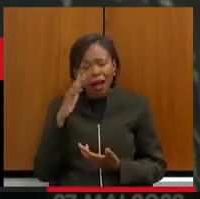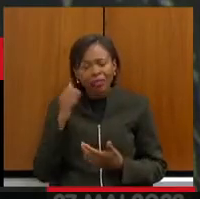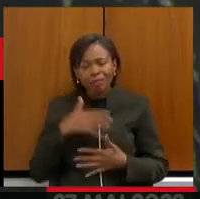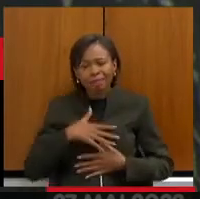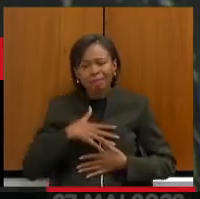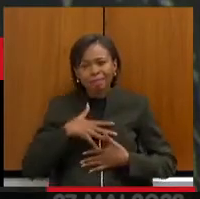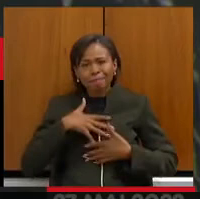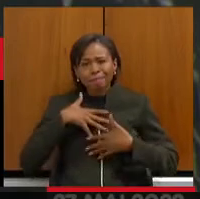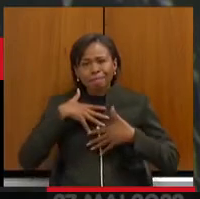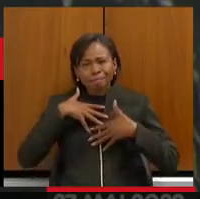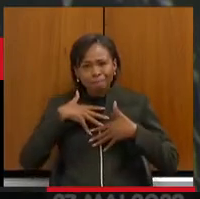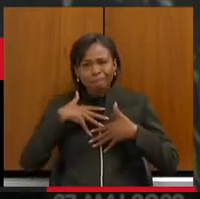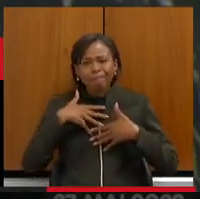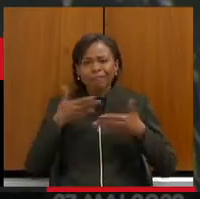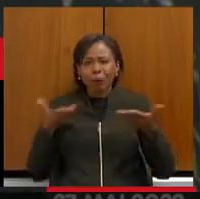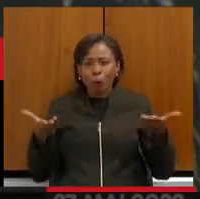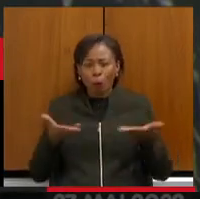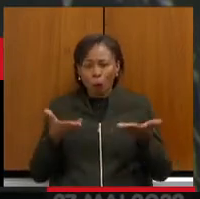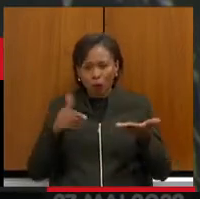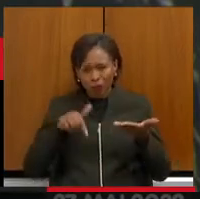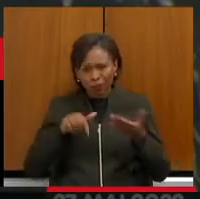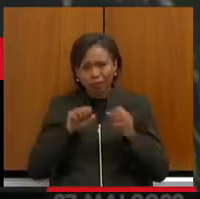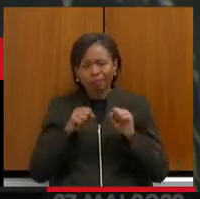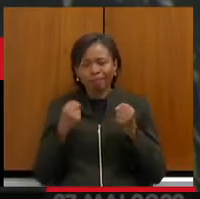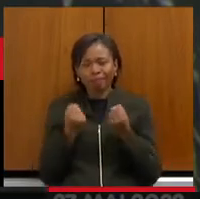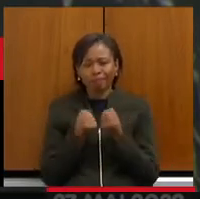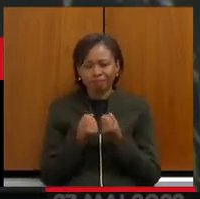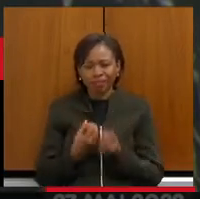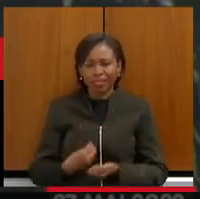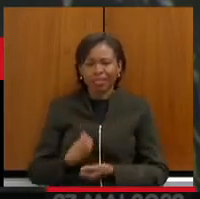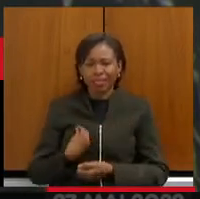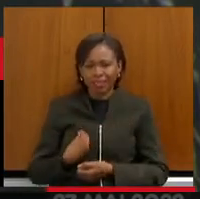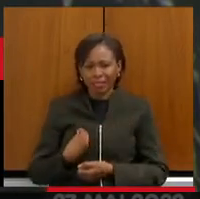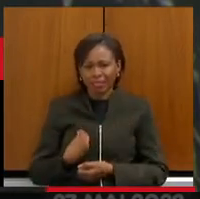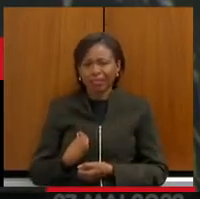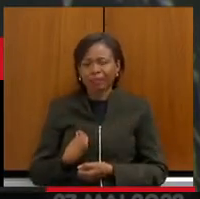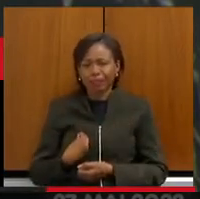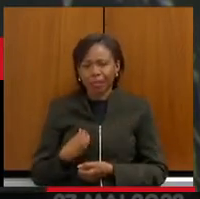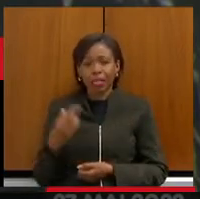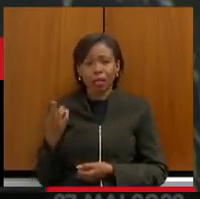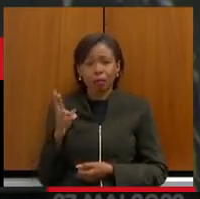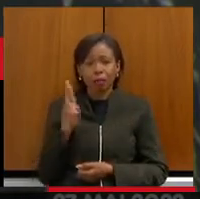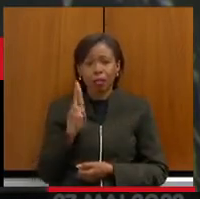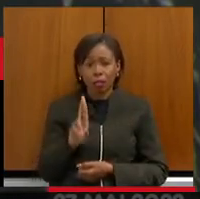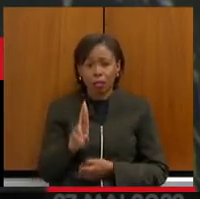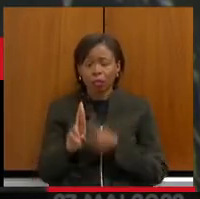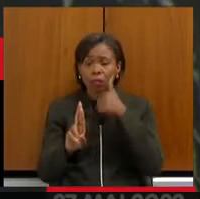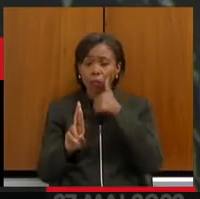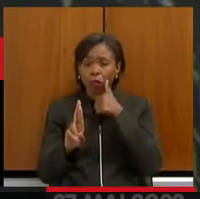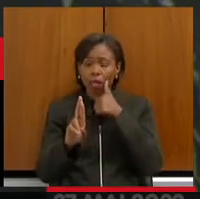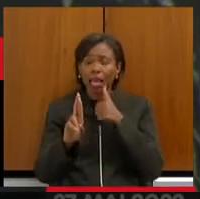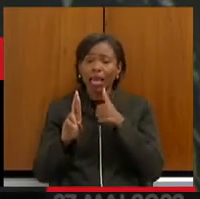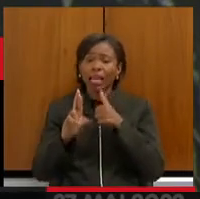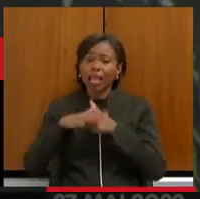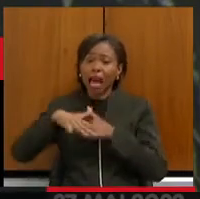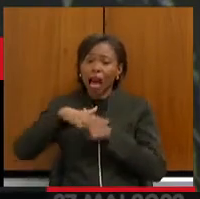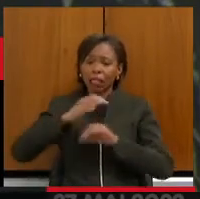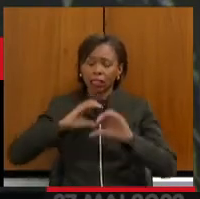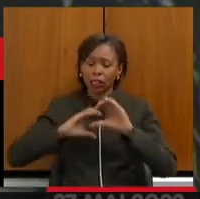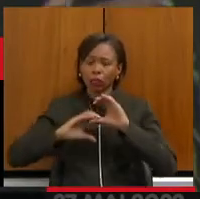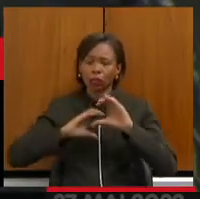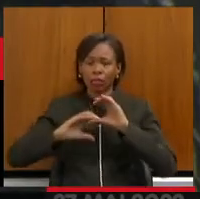honra estar participando desse evento de né representar a mulher no meio da comunicação agradeço